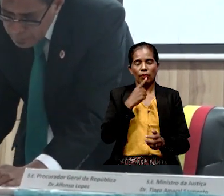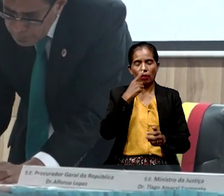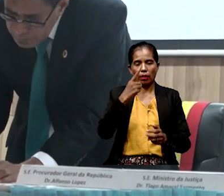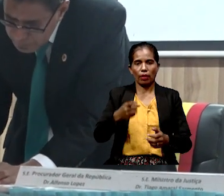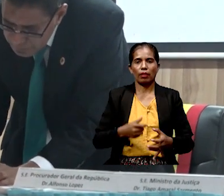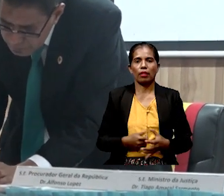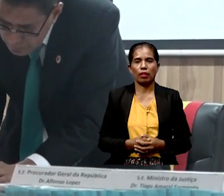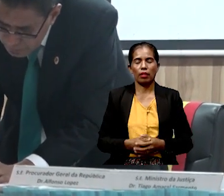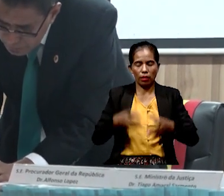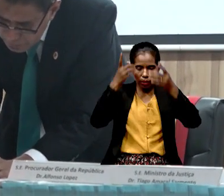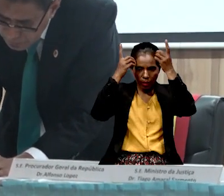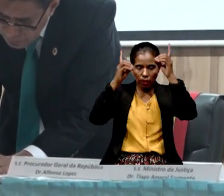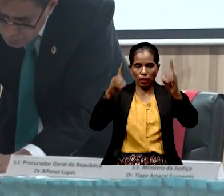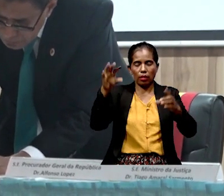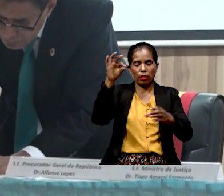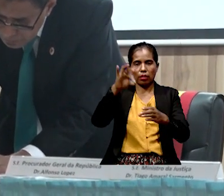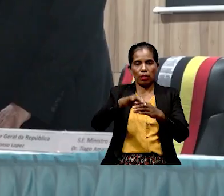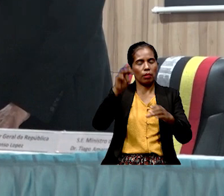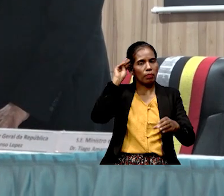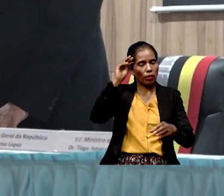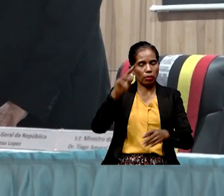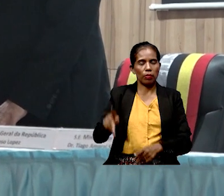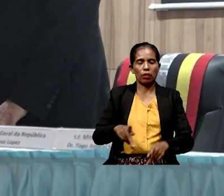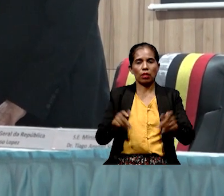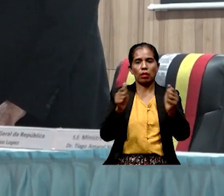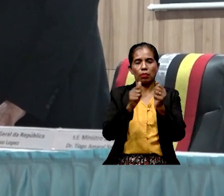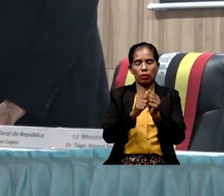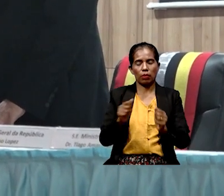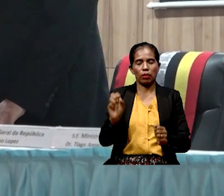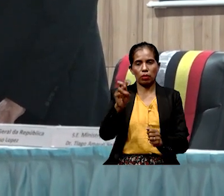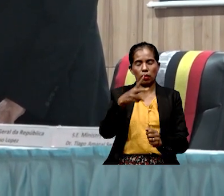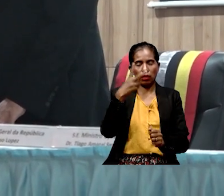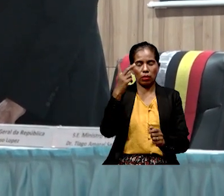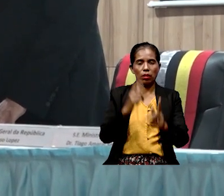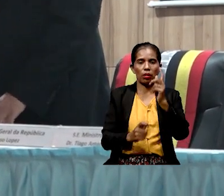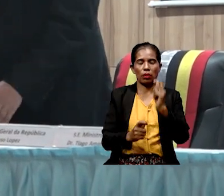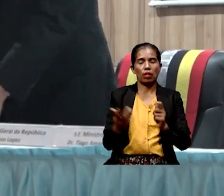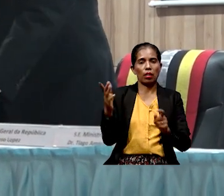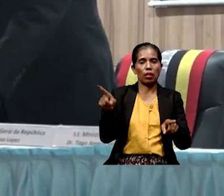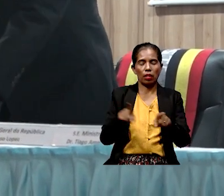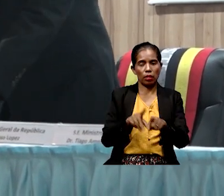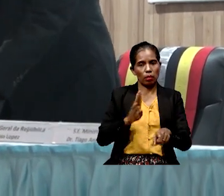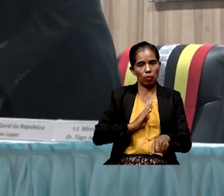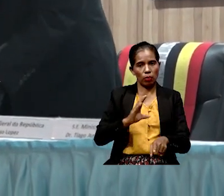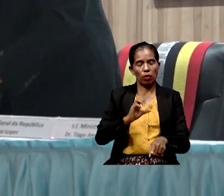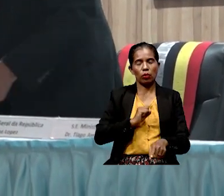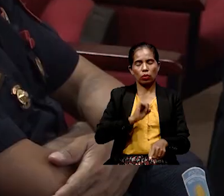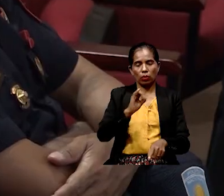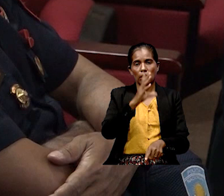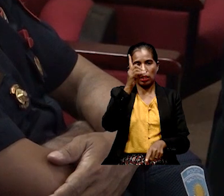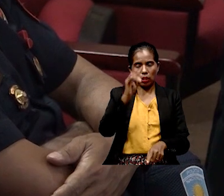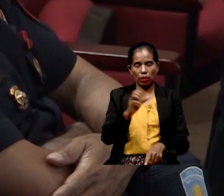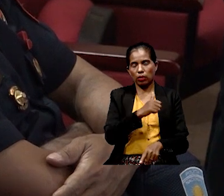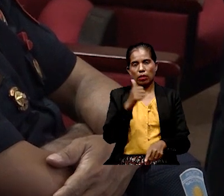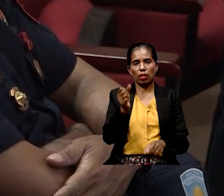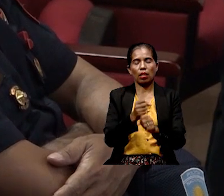Judiciário decide coloca oficial Ministério Público na insan restin rua bai e tribunal distrital Sirahanesan baukau suai dili no Siraseluk